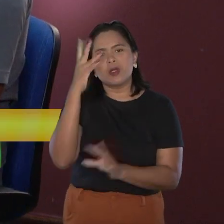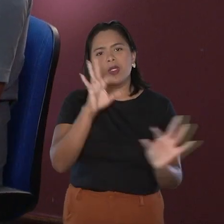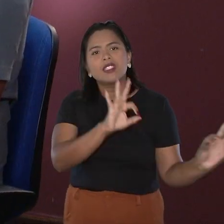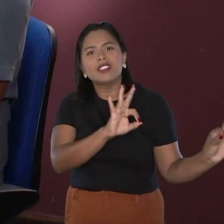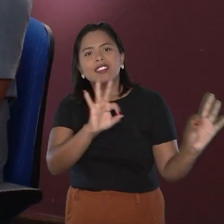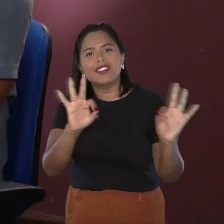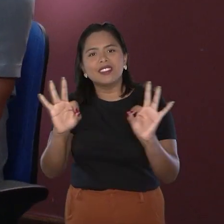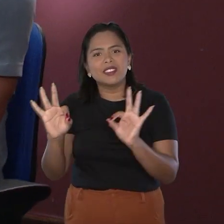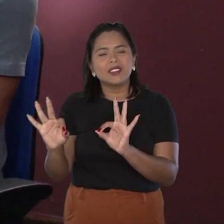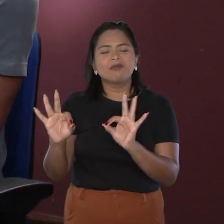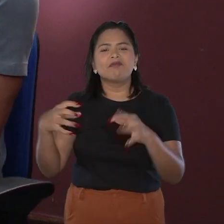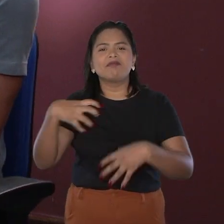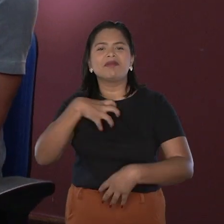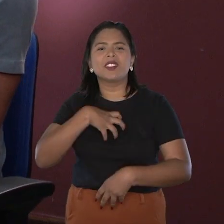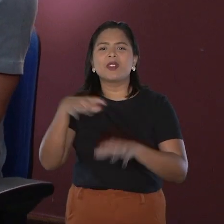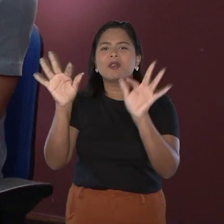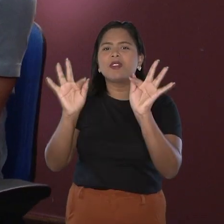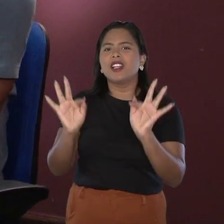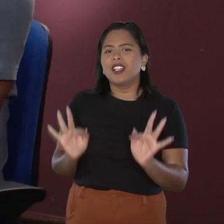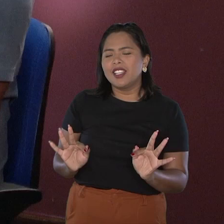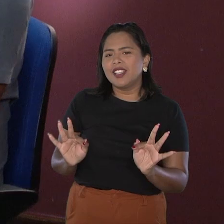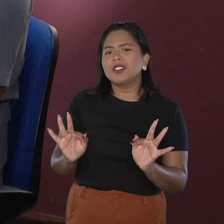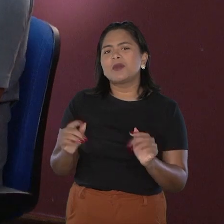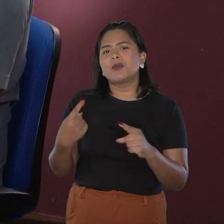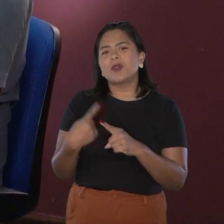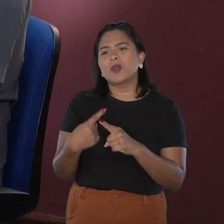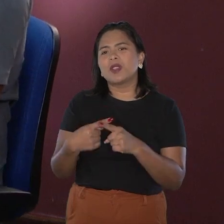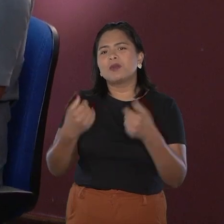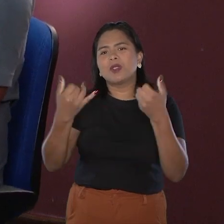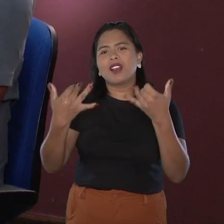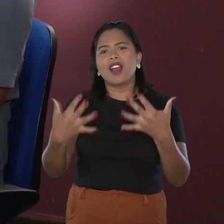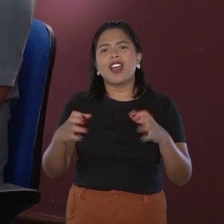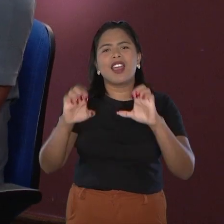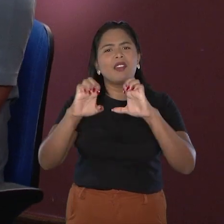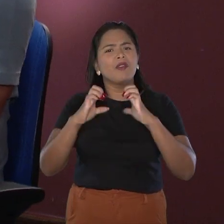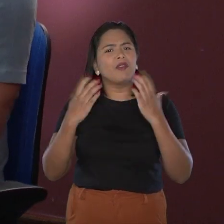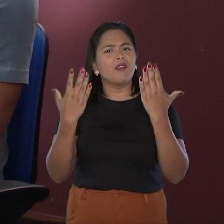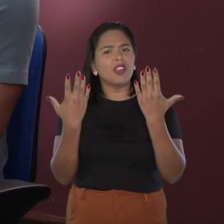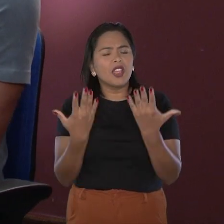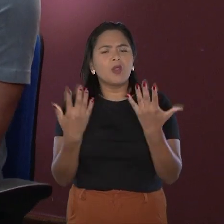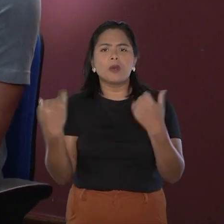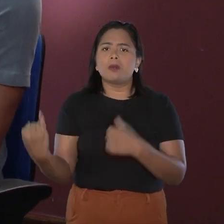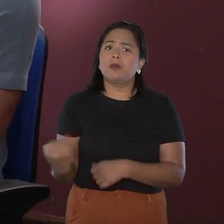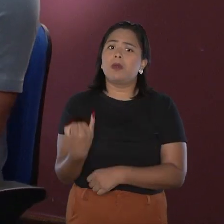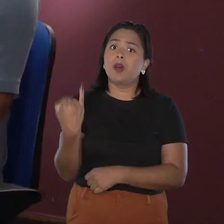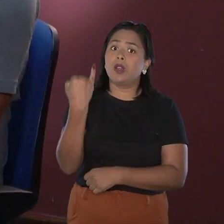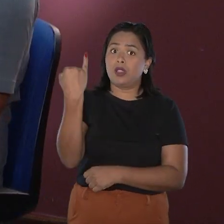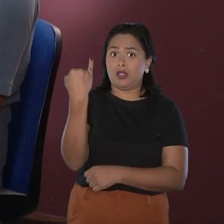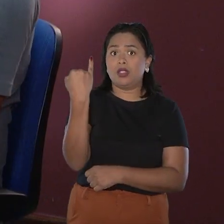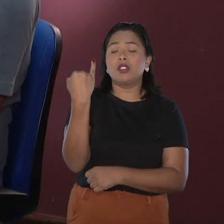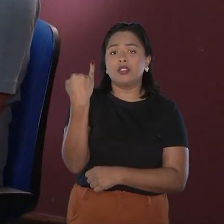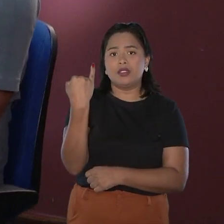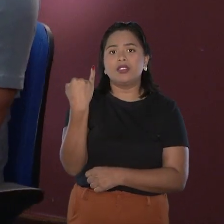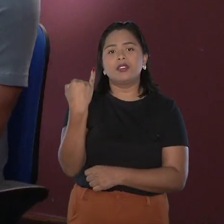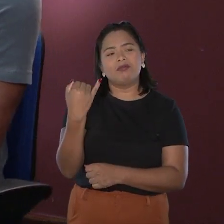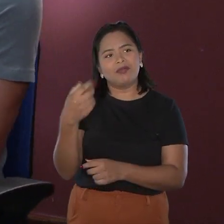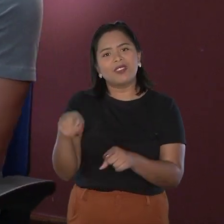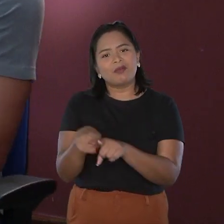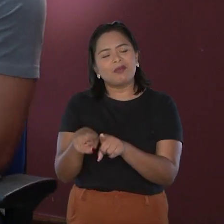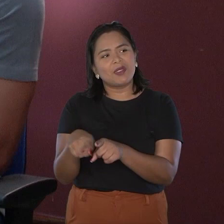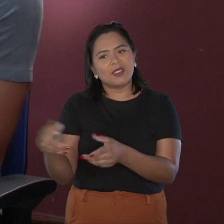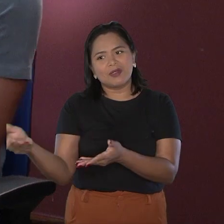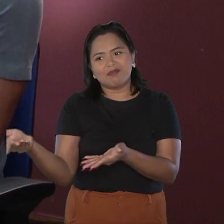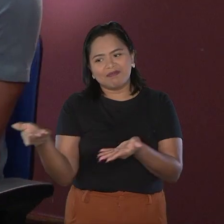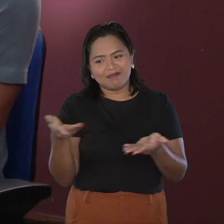sou muito feliz de estar aqui falando de um evento tão importante que uma temática tão importante ainda mais uma companhia fantástica que da